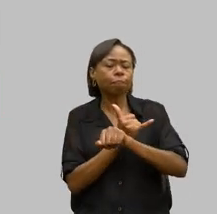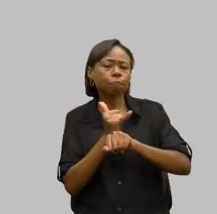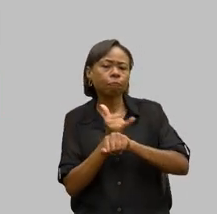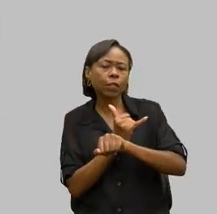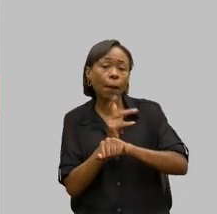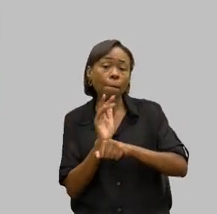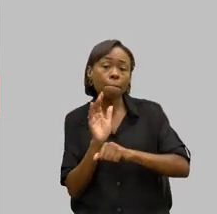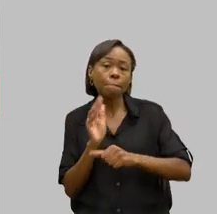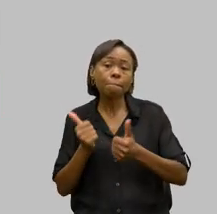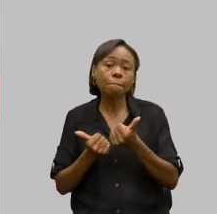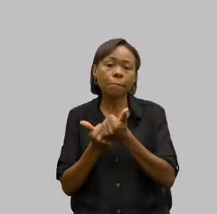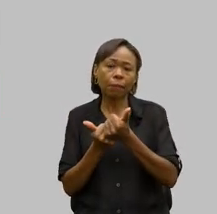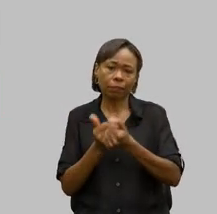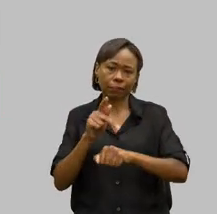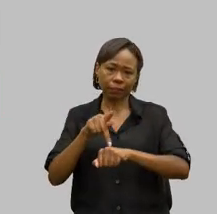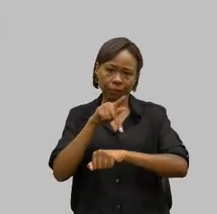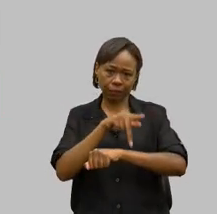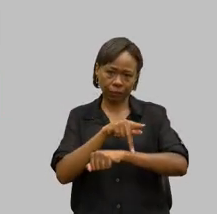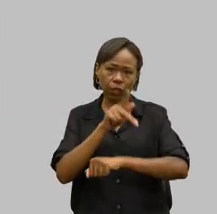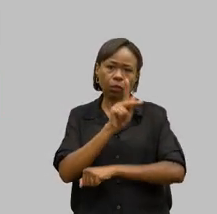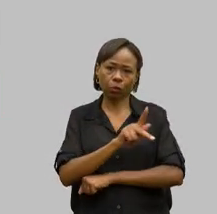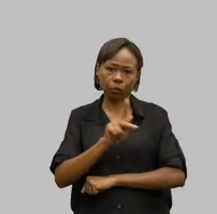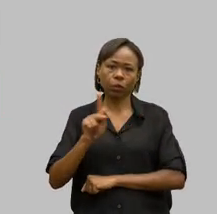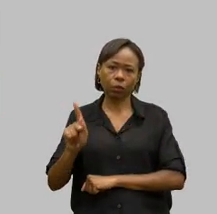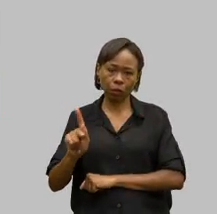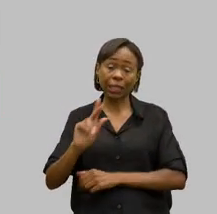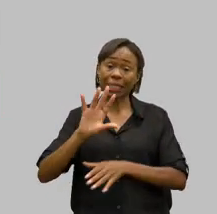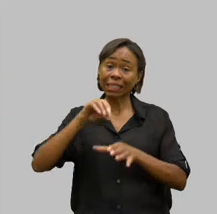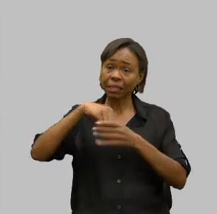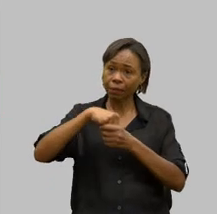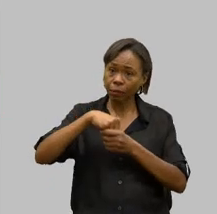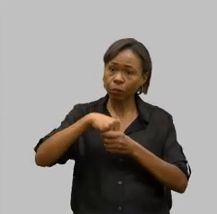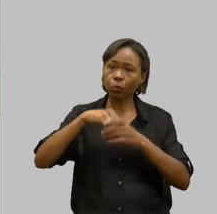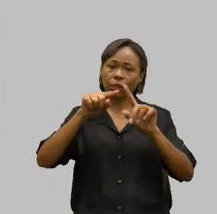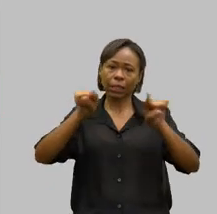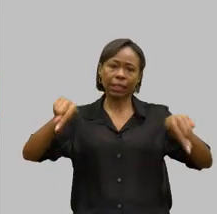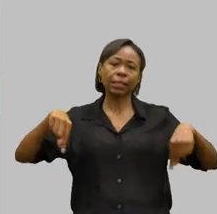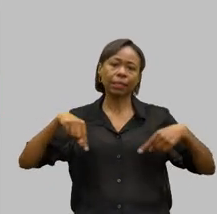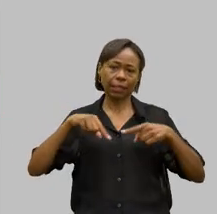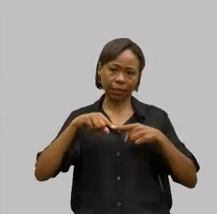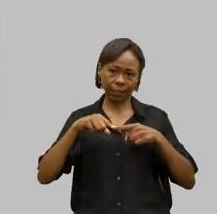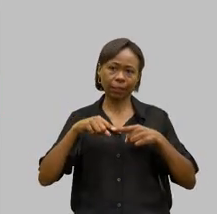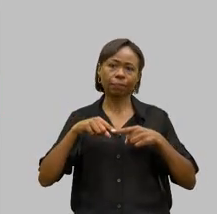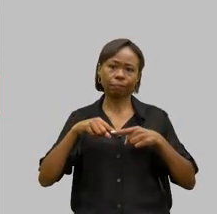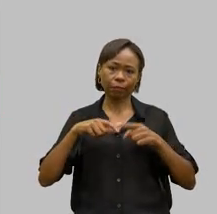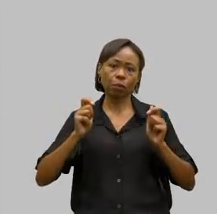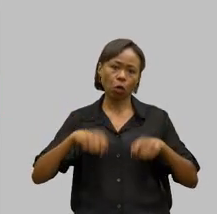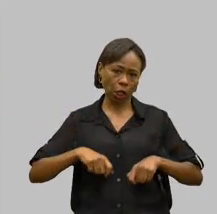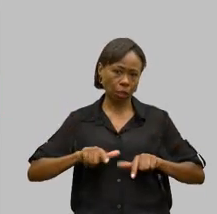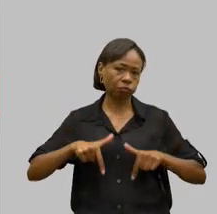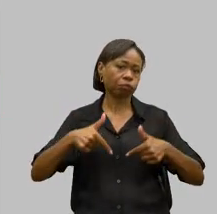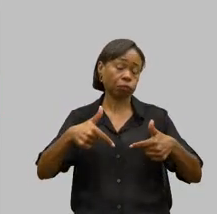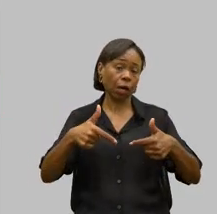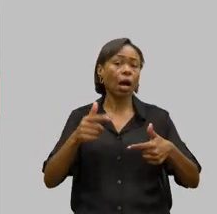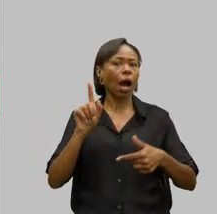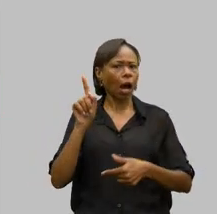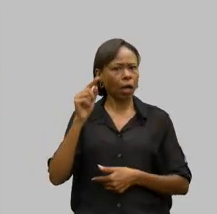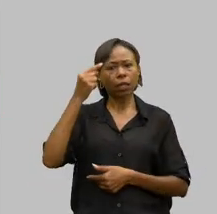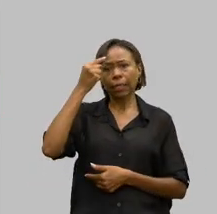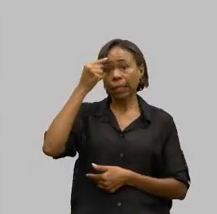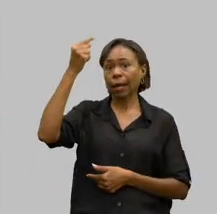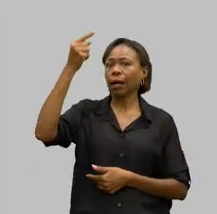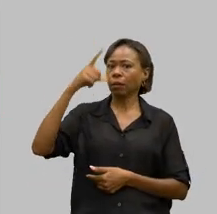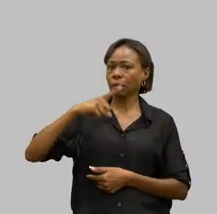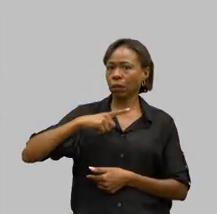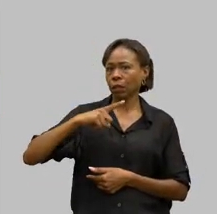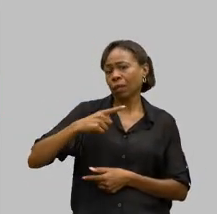pedagógico dos nossos professores para desenvolver as ações em sala de aula. Aqui, a gente utiliza um pouquinho da criatividade, devido à limitação